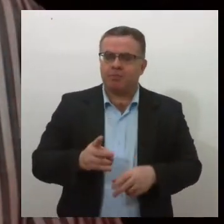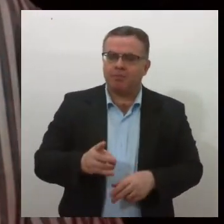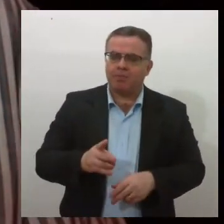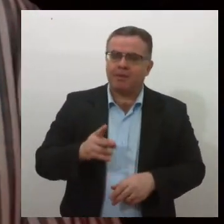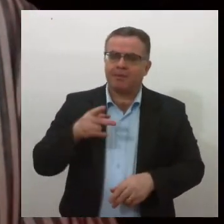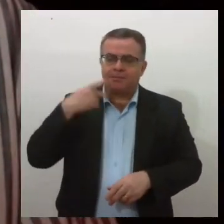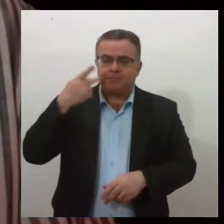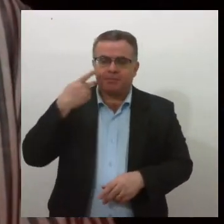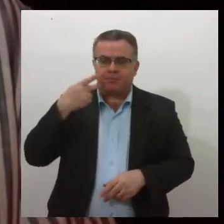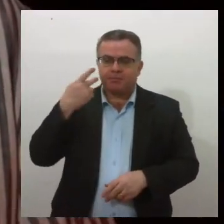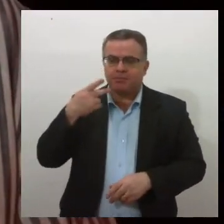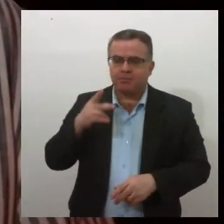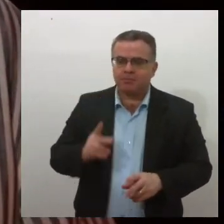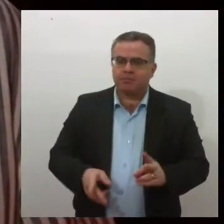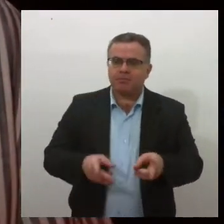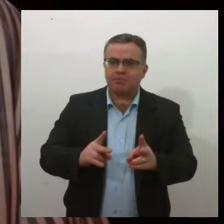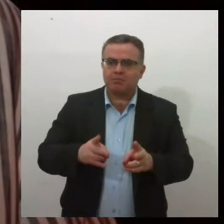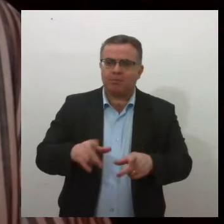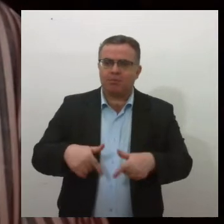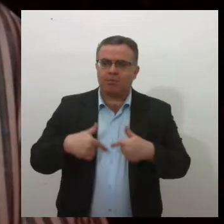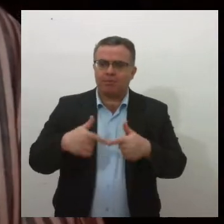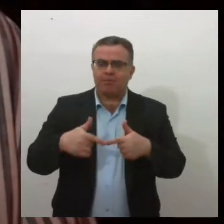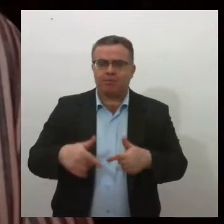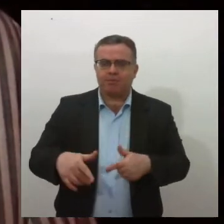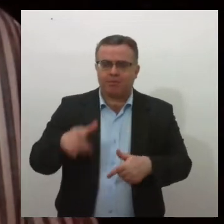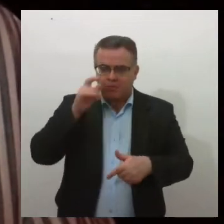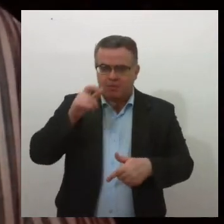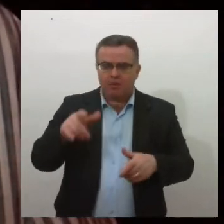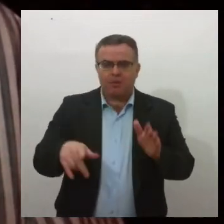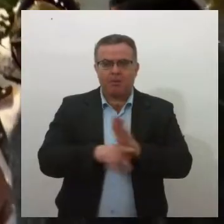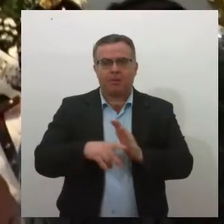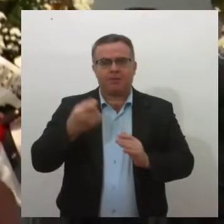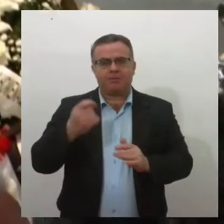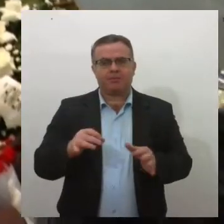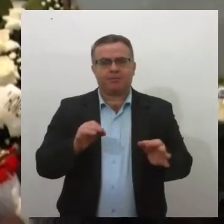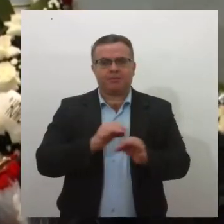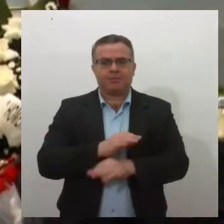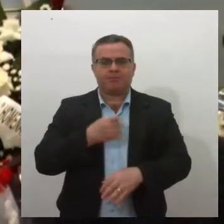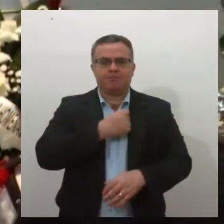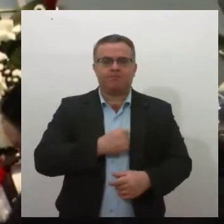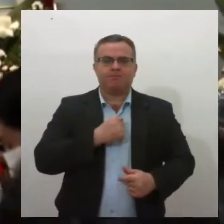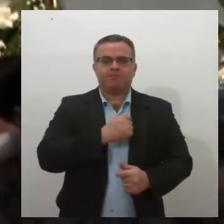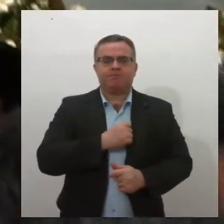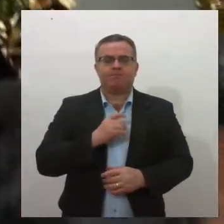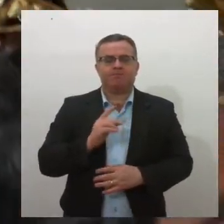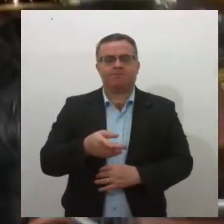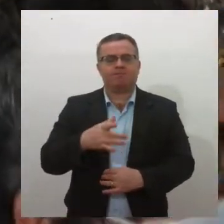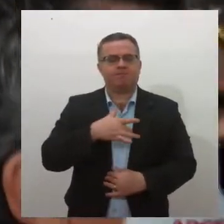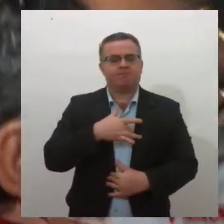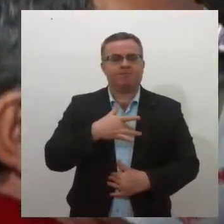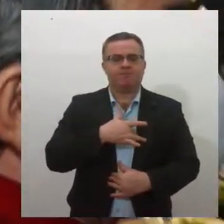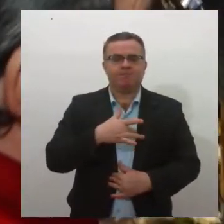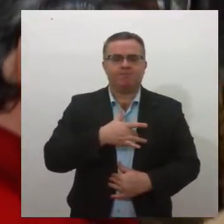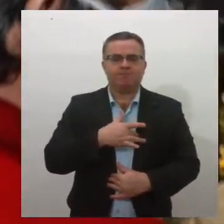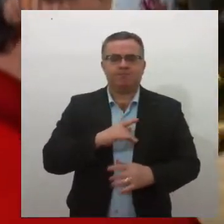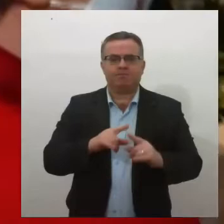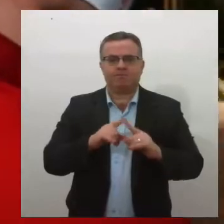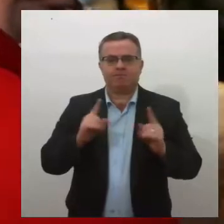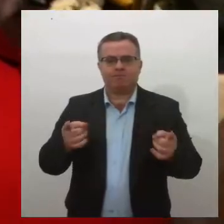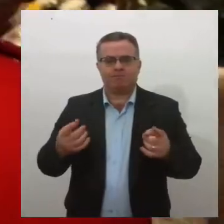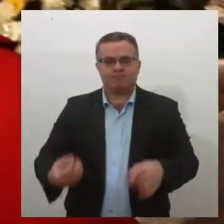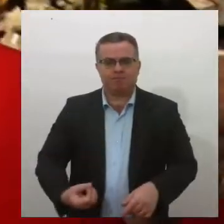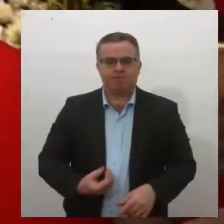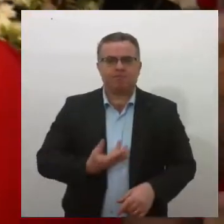parlamentar e um grande defensor dos interesses de Sergipe. Vai deixar saudade. De coração generoso, apesar de apaixonado